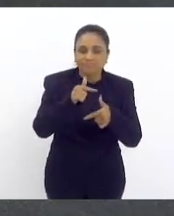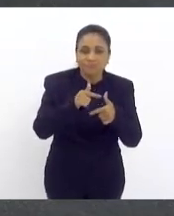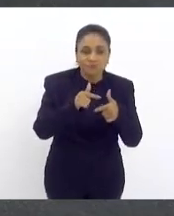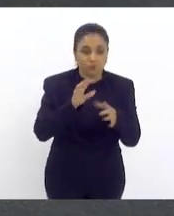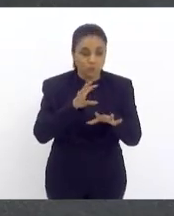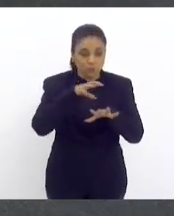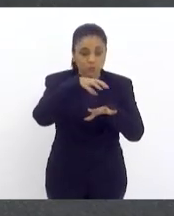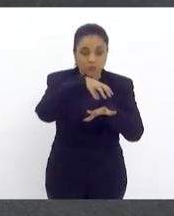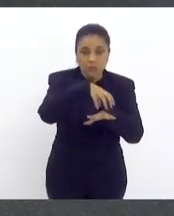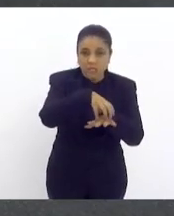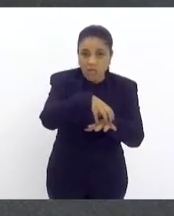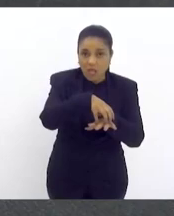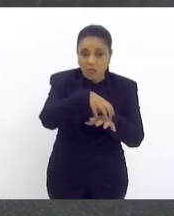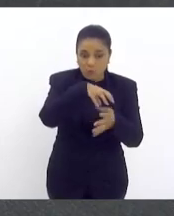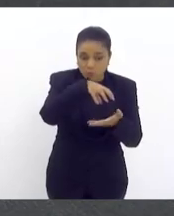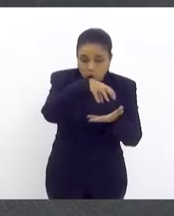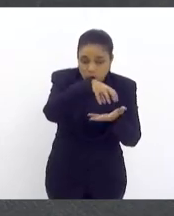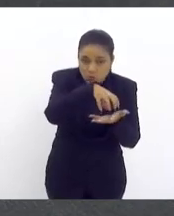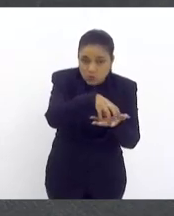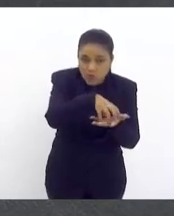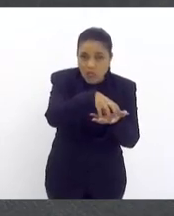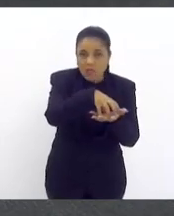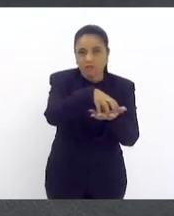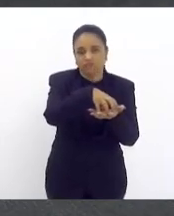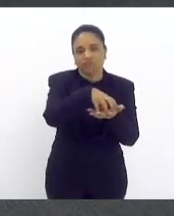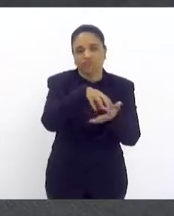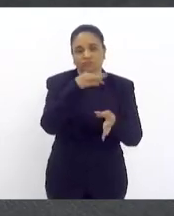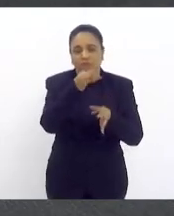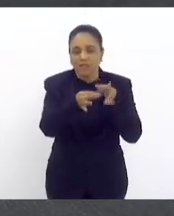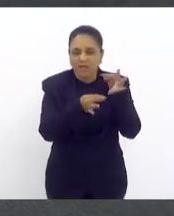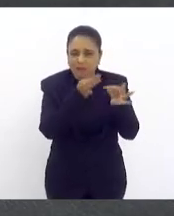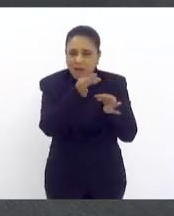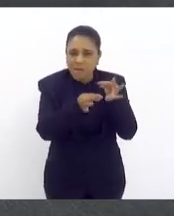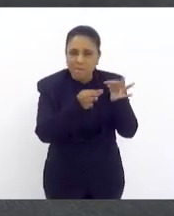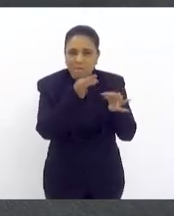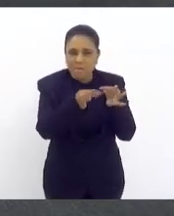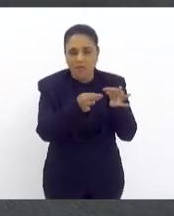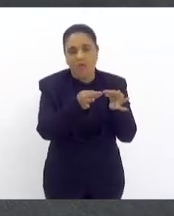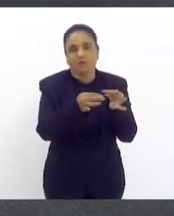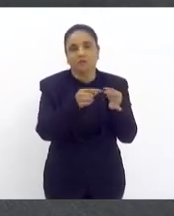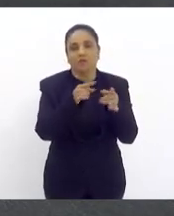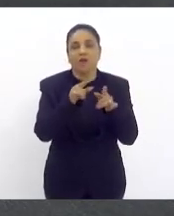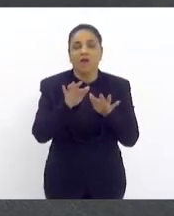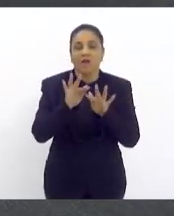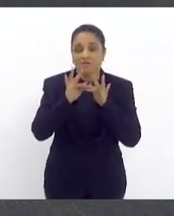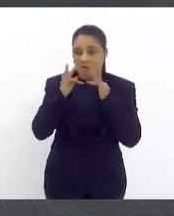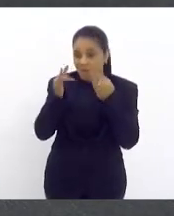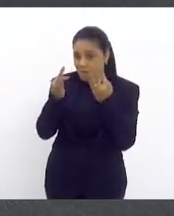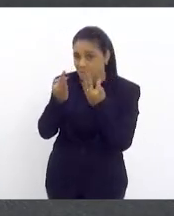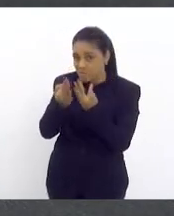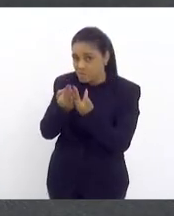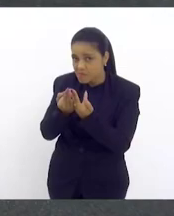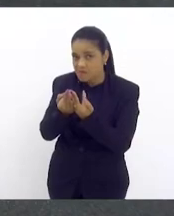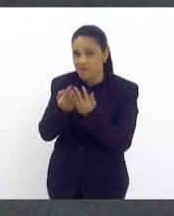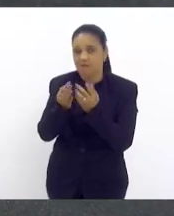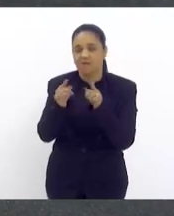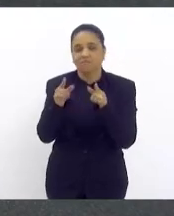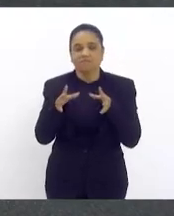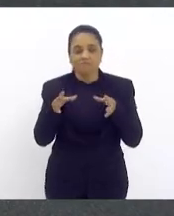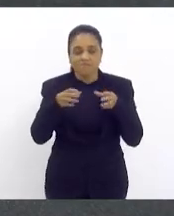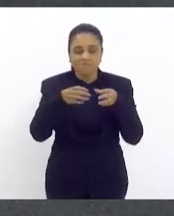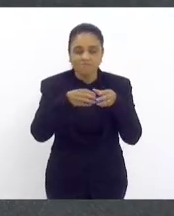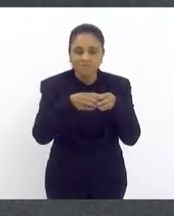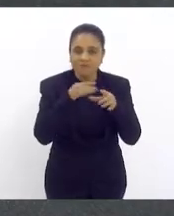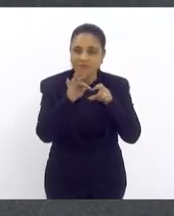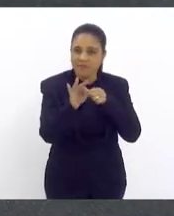um centro de reabilitação integral mas era voz corrente dos familiares e daqueles e da Equipe